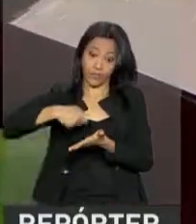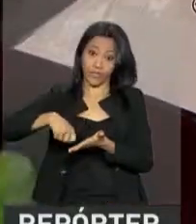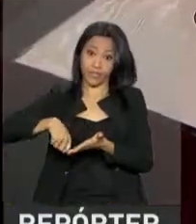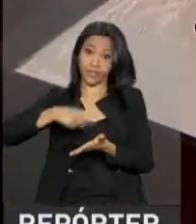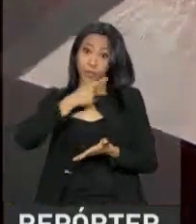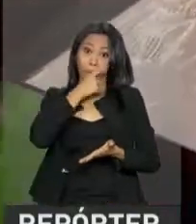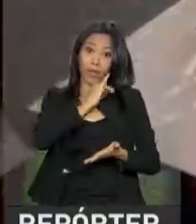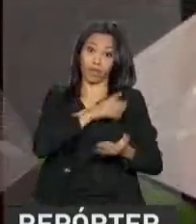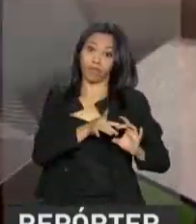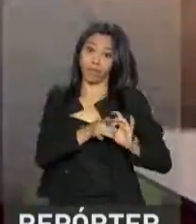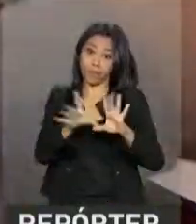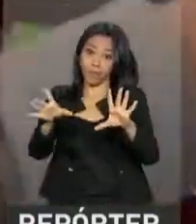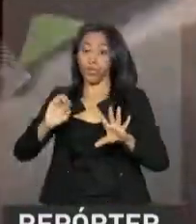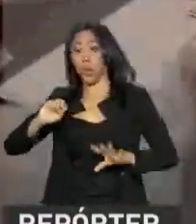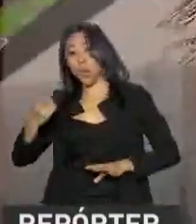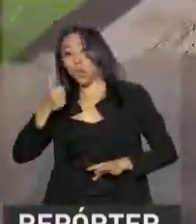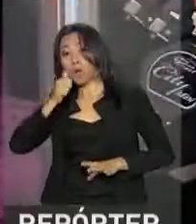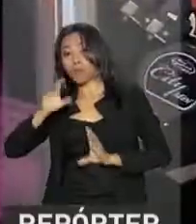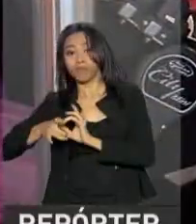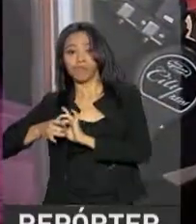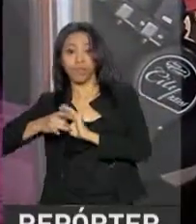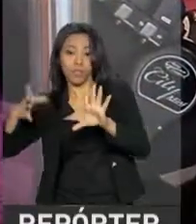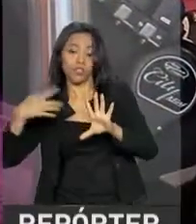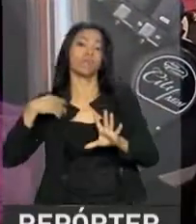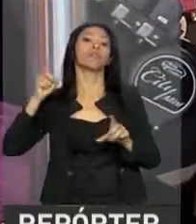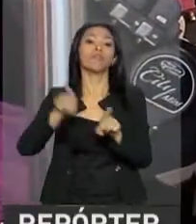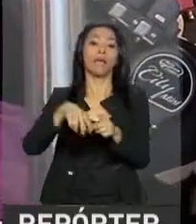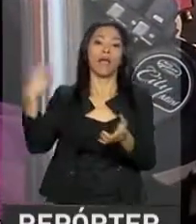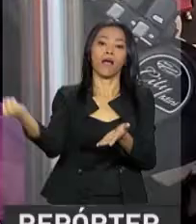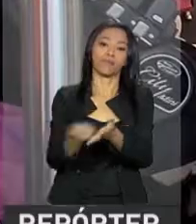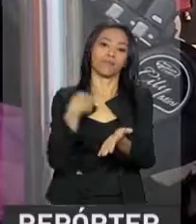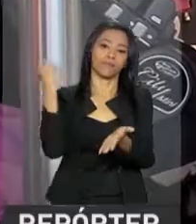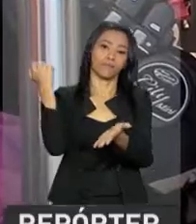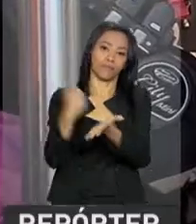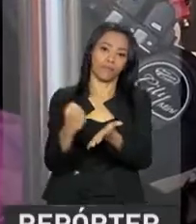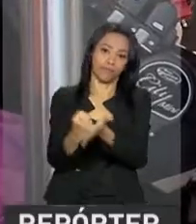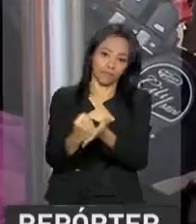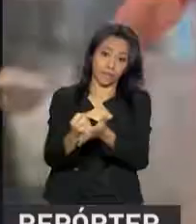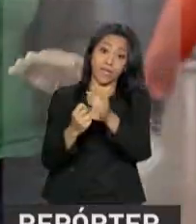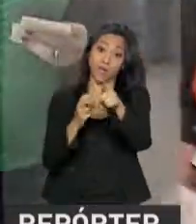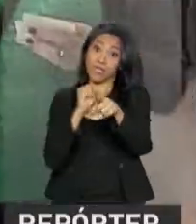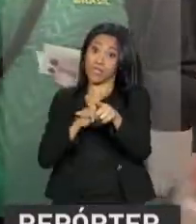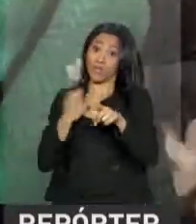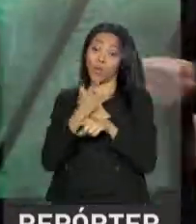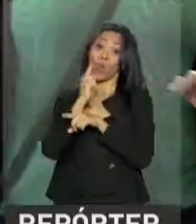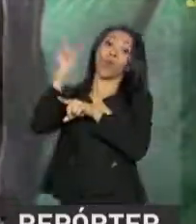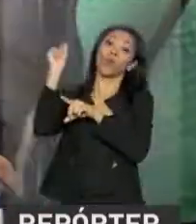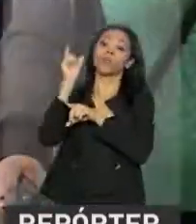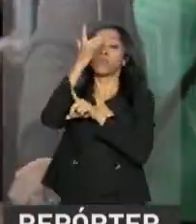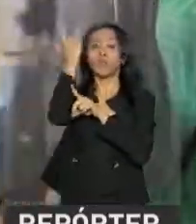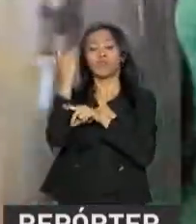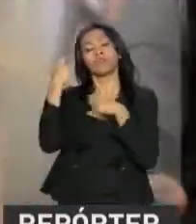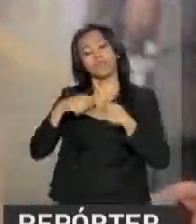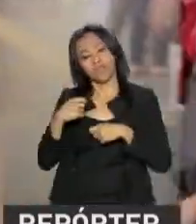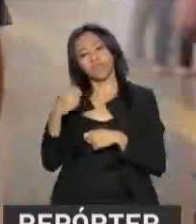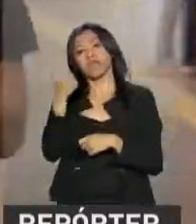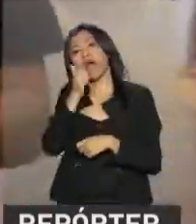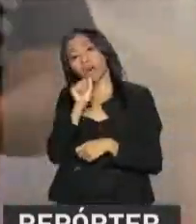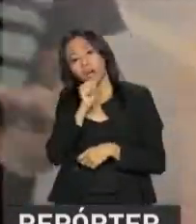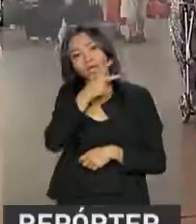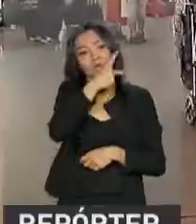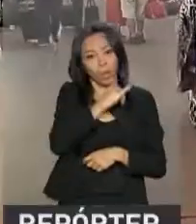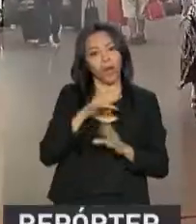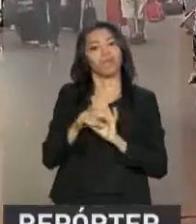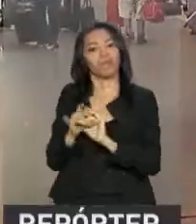e com firma reconhecida já se o acompanhante for outra pessoa é preciso autorização da mãe e do